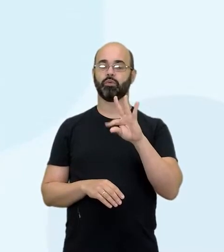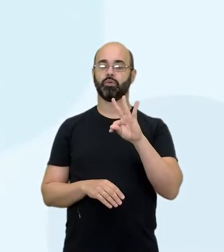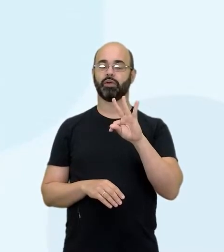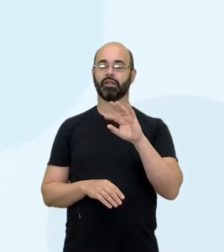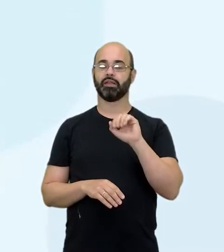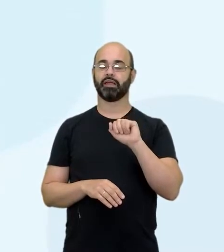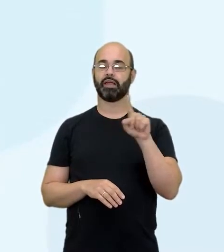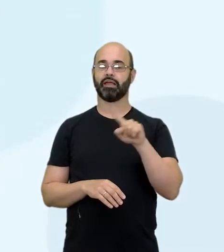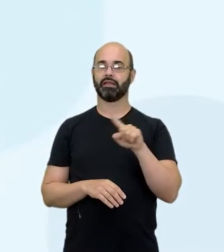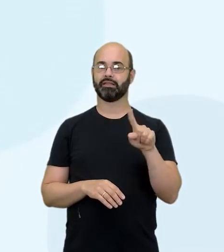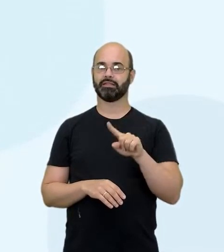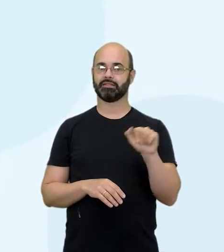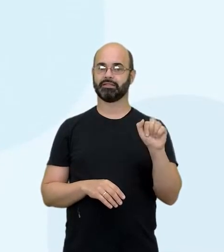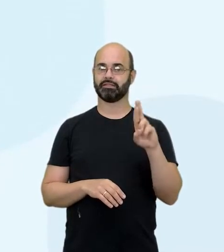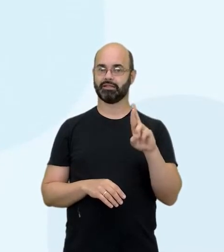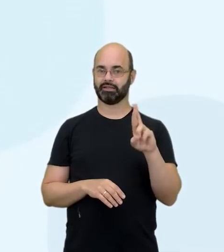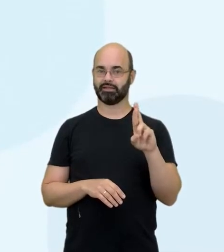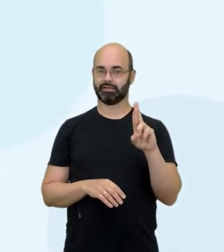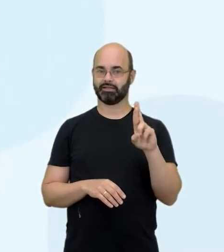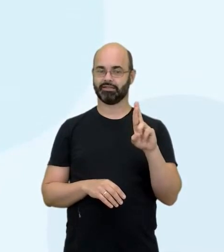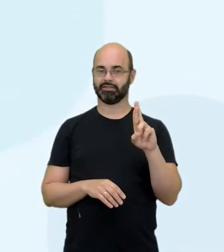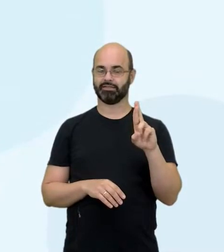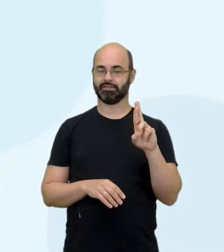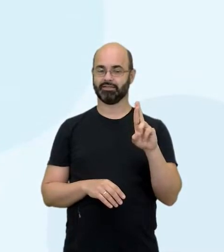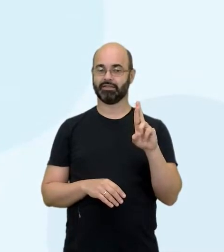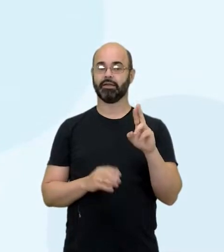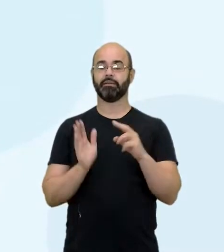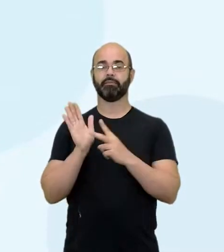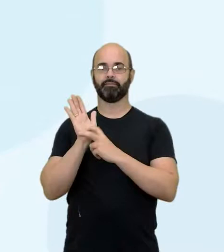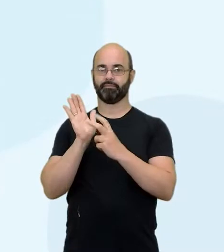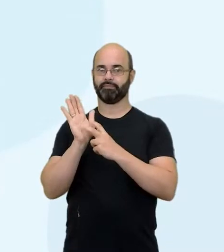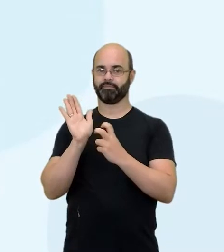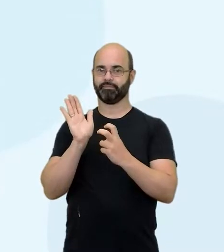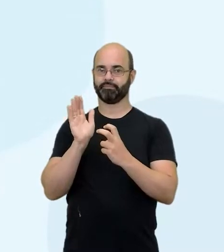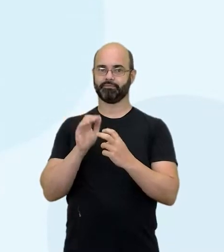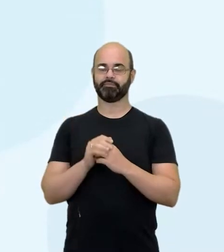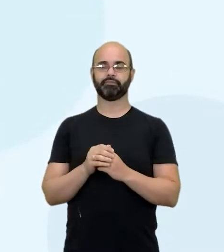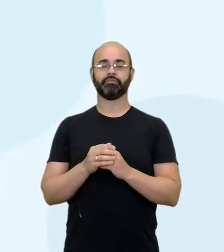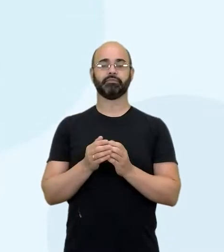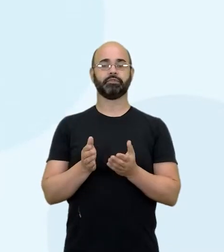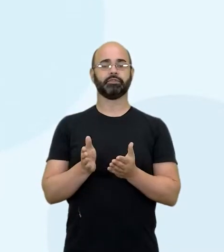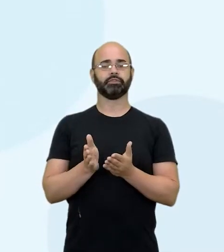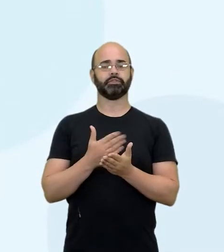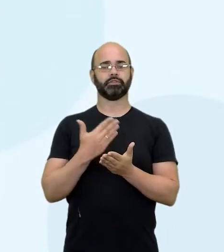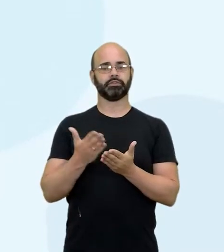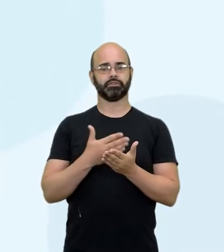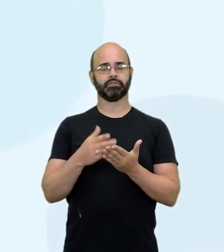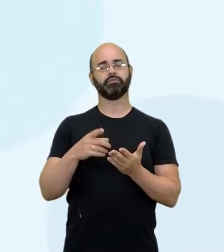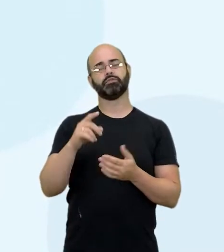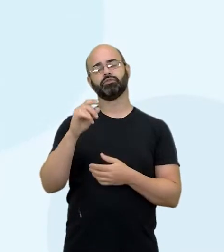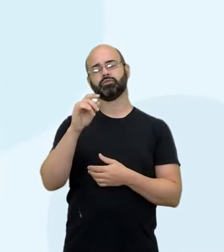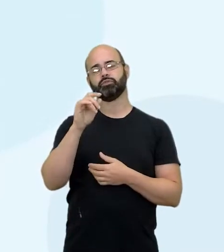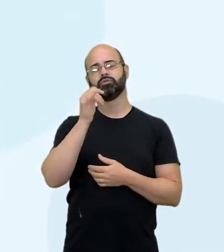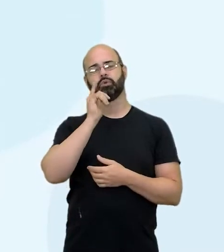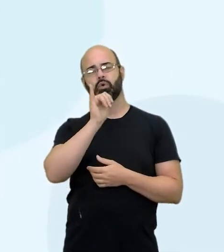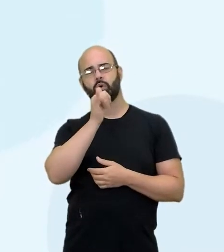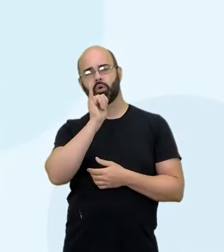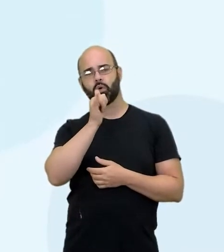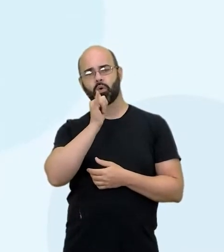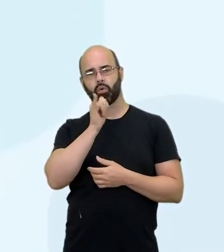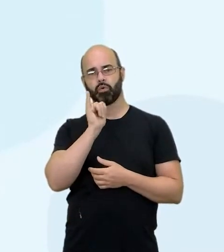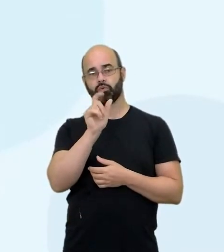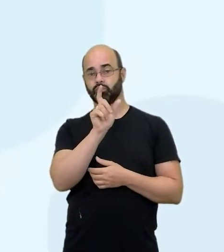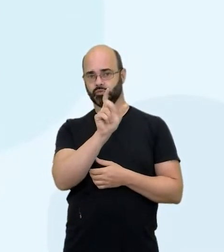ele vai contar ali, tem várias... Durante o livro tem um conto chamado Bestiário, e